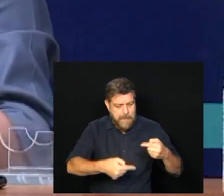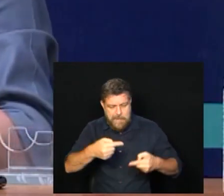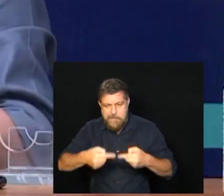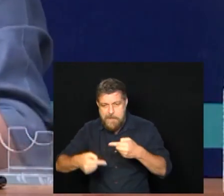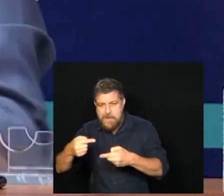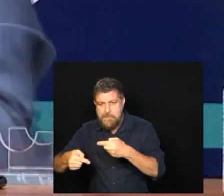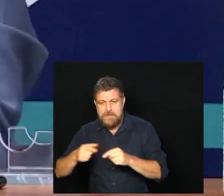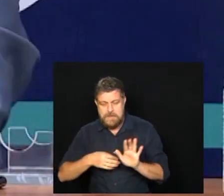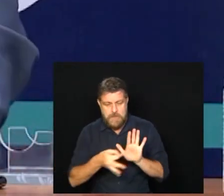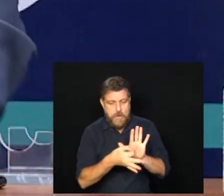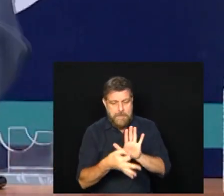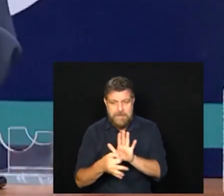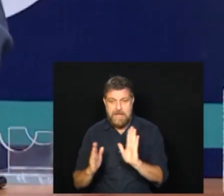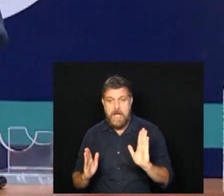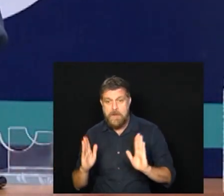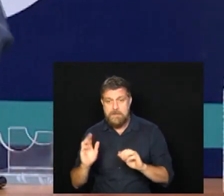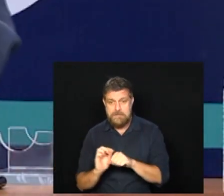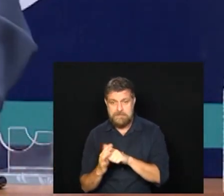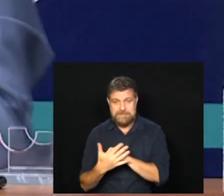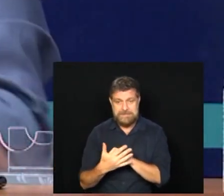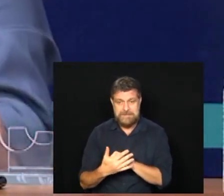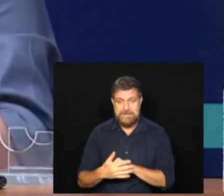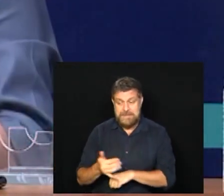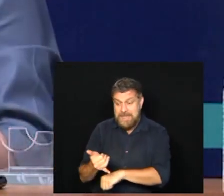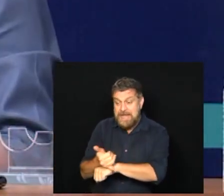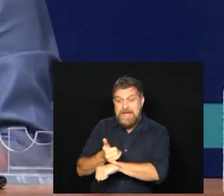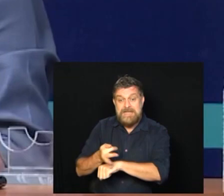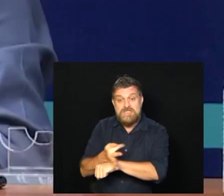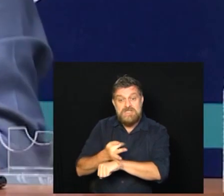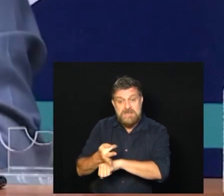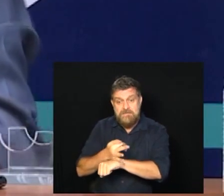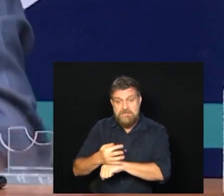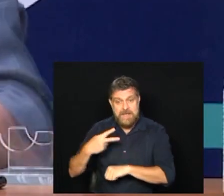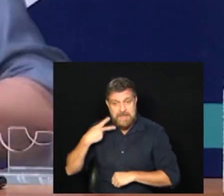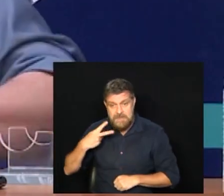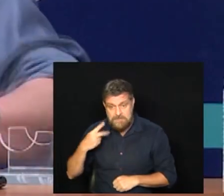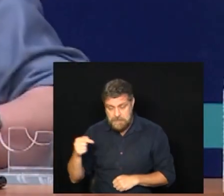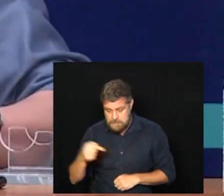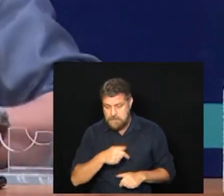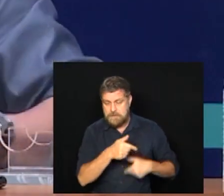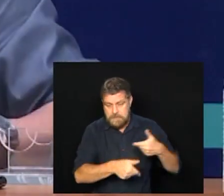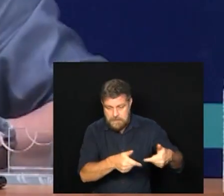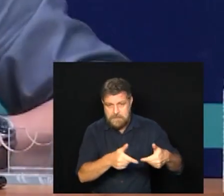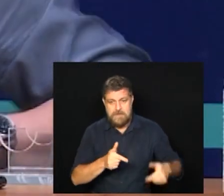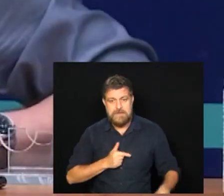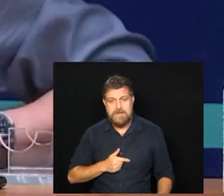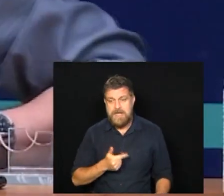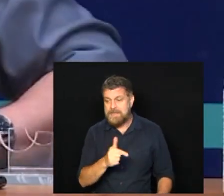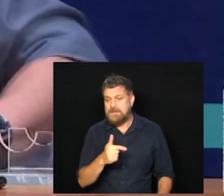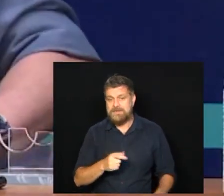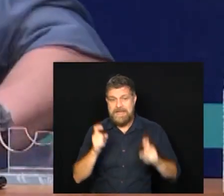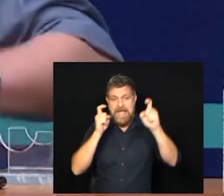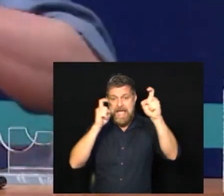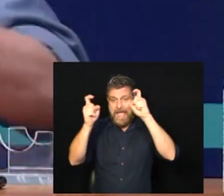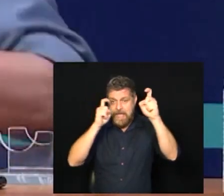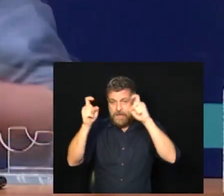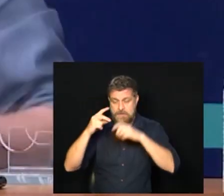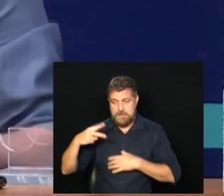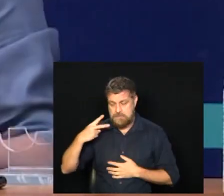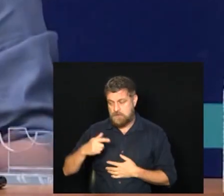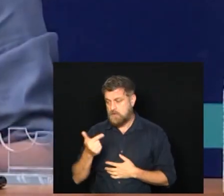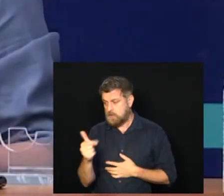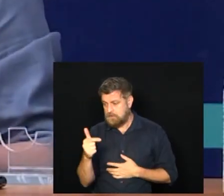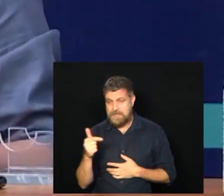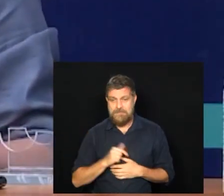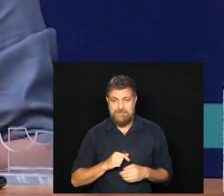comissões, durante o período chamado de recesso. O período de recesso, como o vereador falou, é um período que não tem as sessões da Câmara, mas que a Câmara